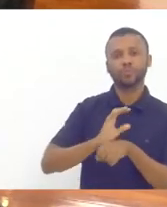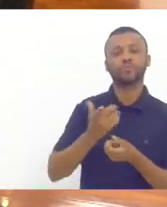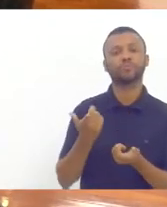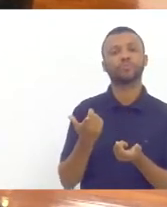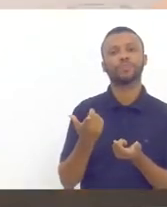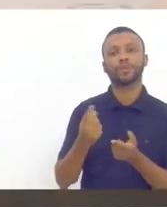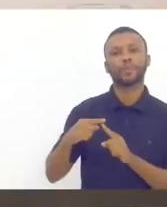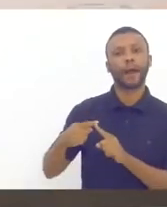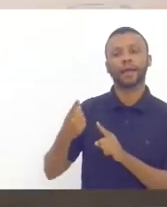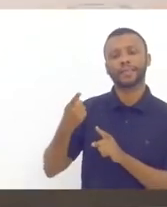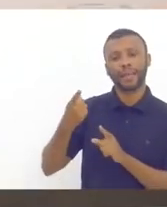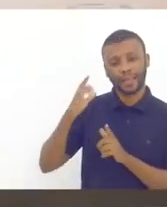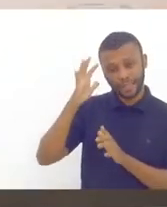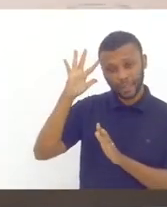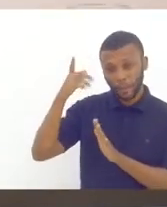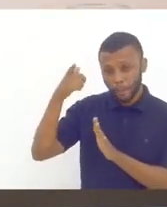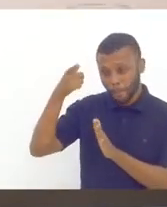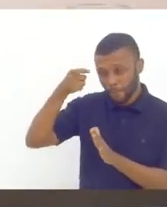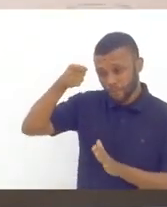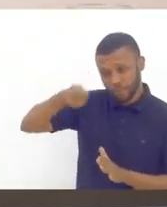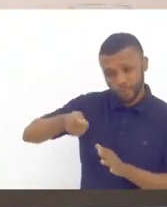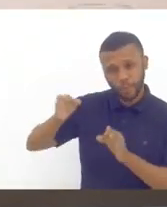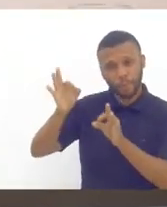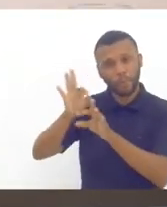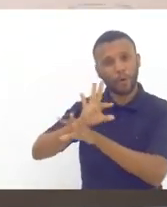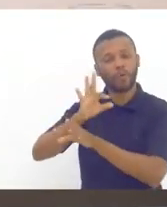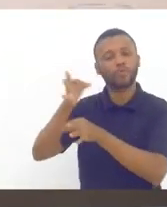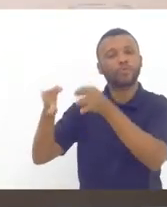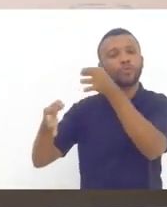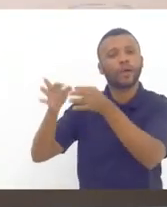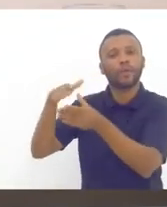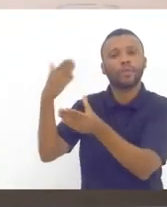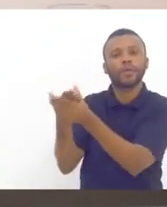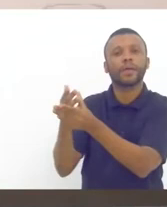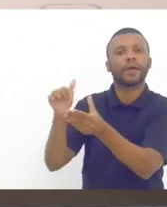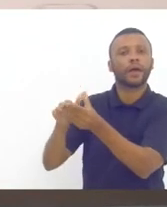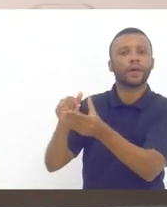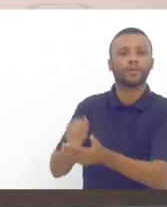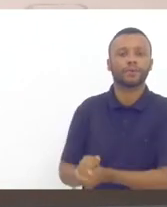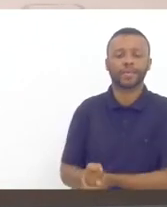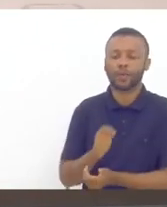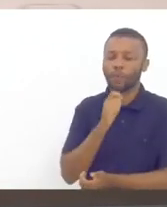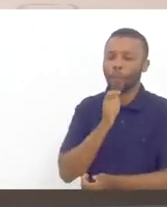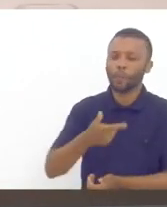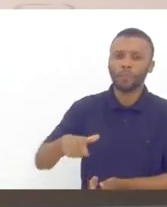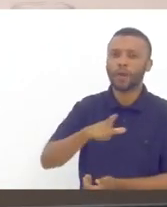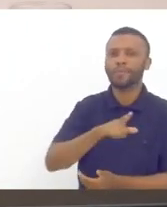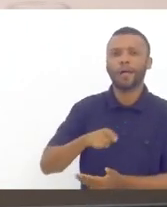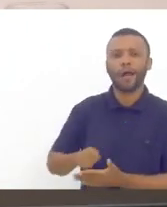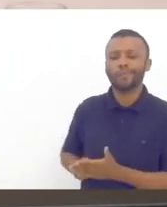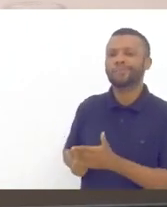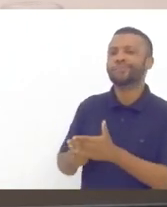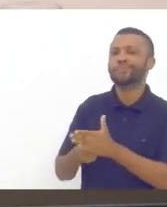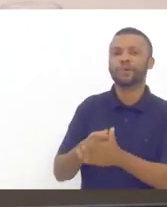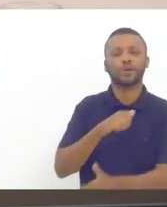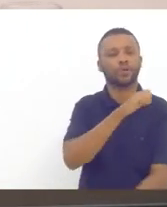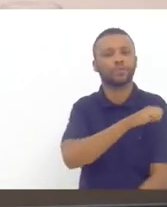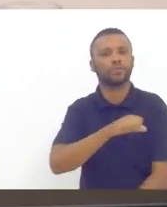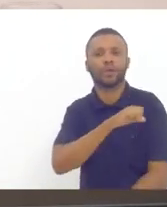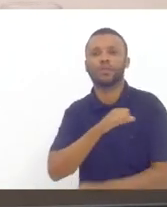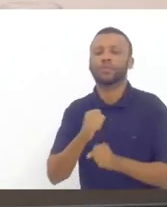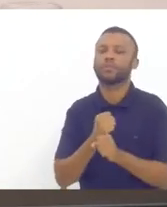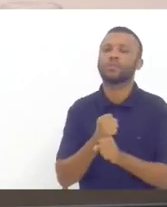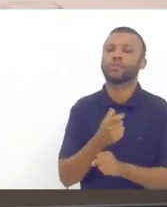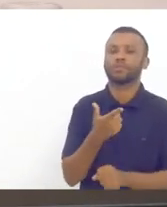decisão transitada de julgado do Supremo, depois de não ter dado provimento aos embargos do Estado de Janeiro, é de 19.